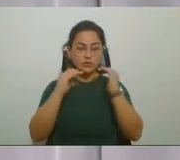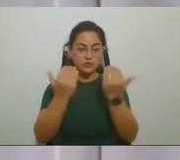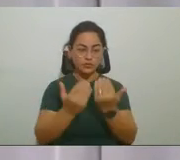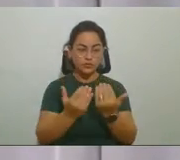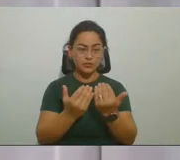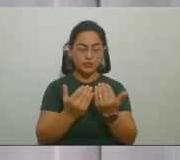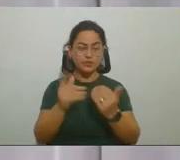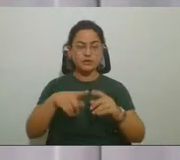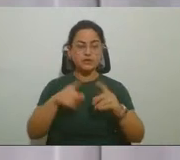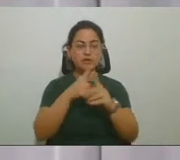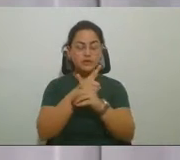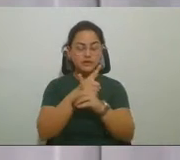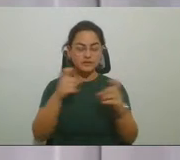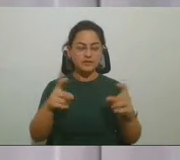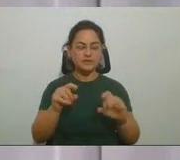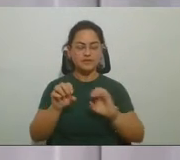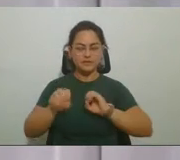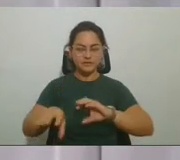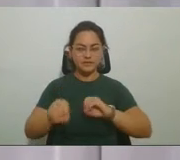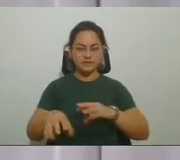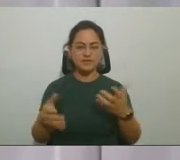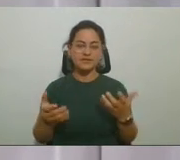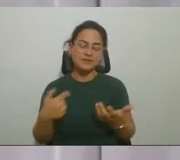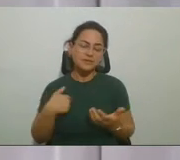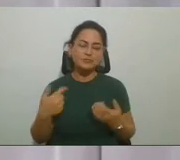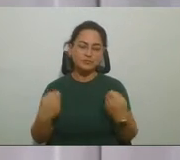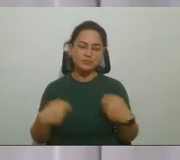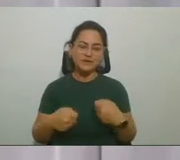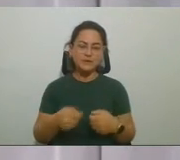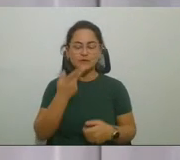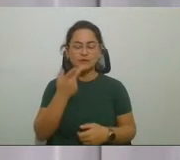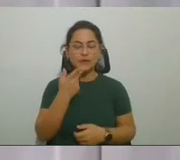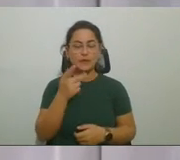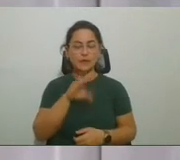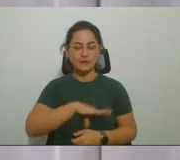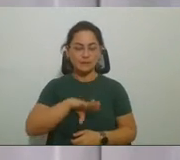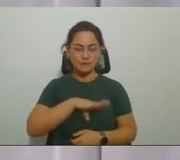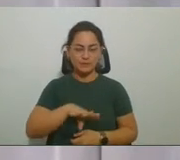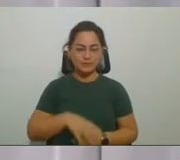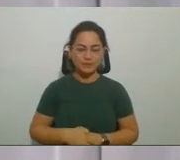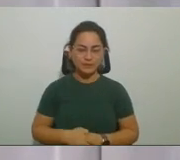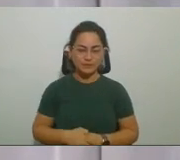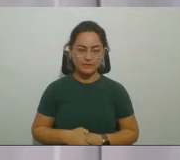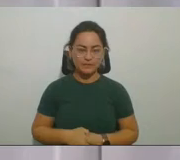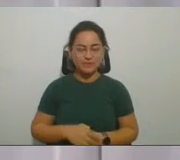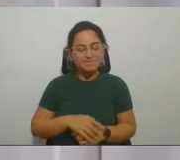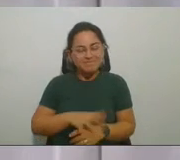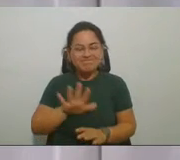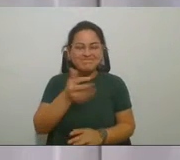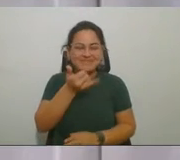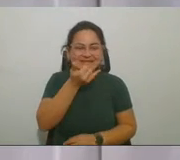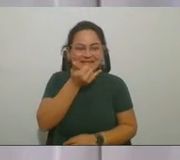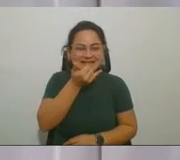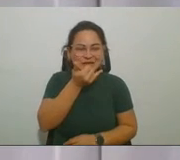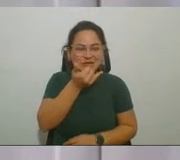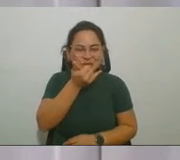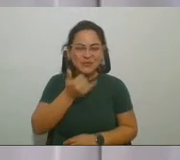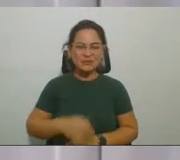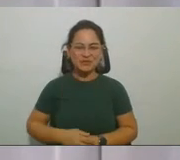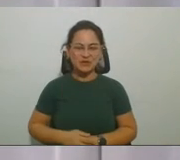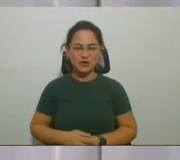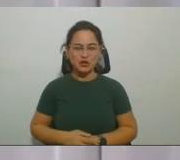em português. Peço muitas desculpas, mas vou fazer a minha palestra. Vou fazer